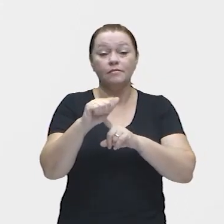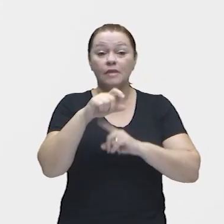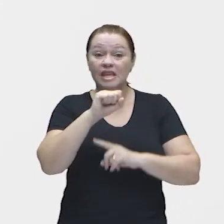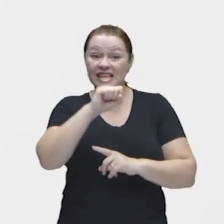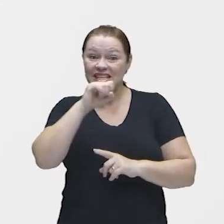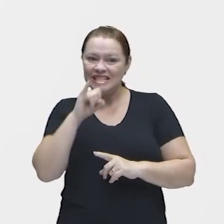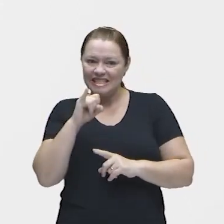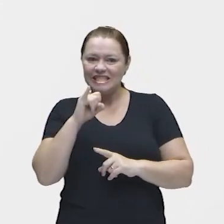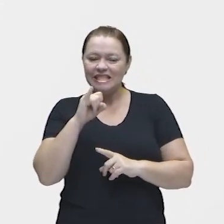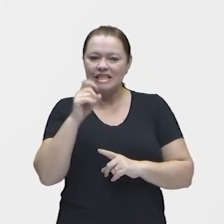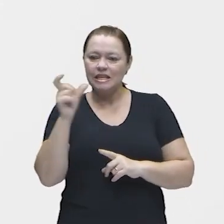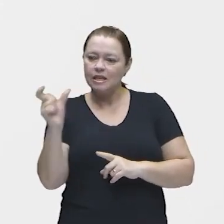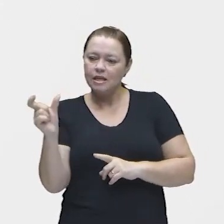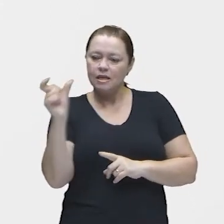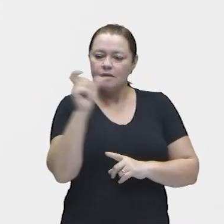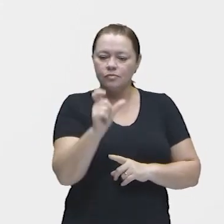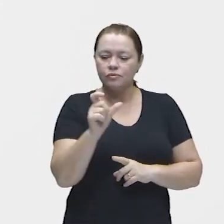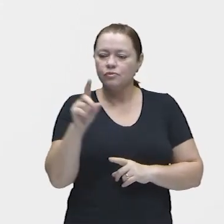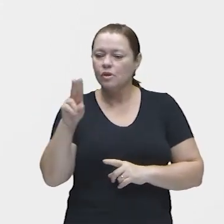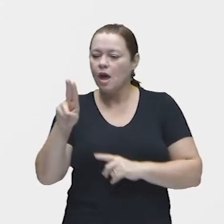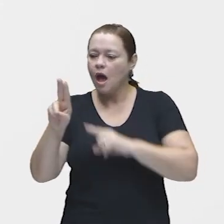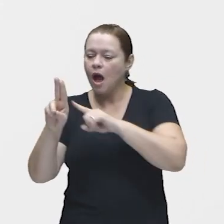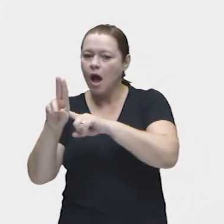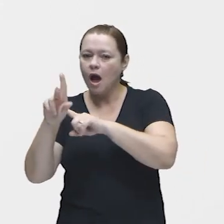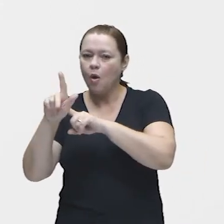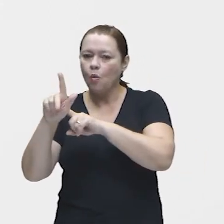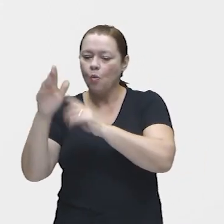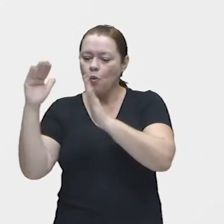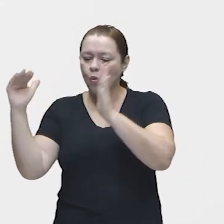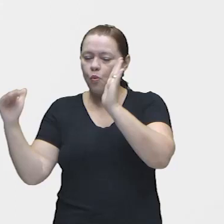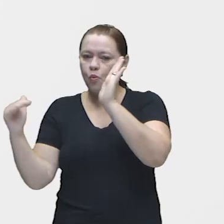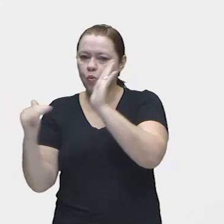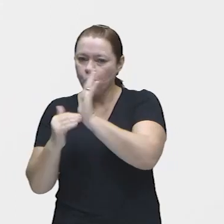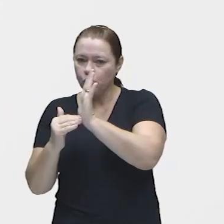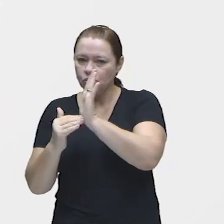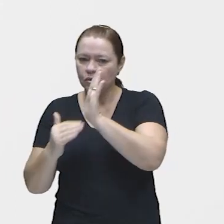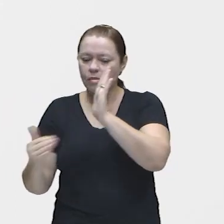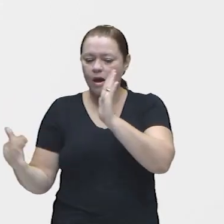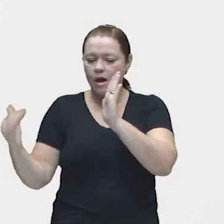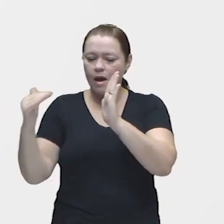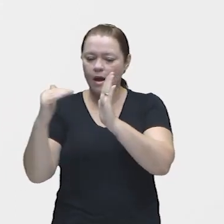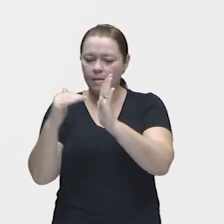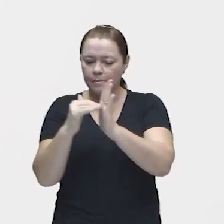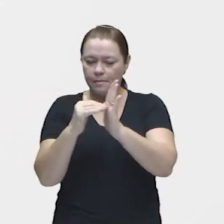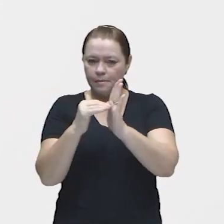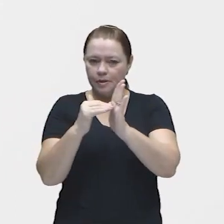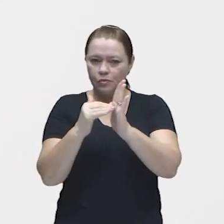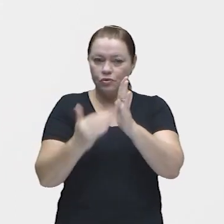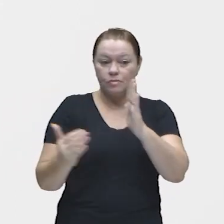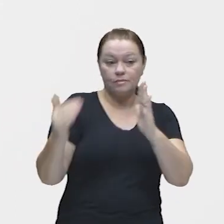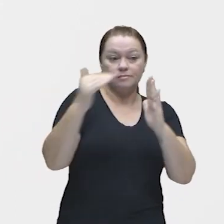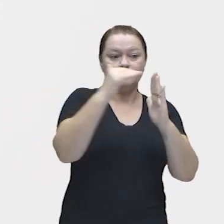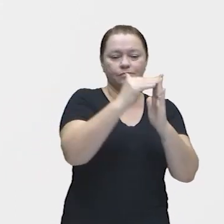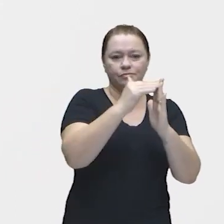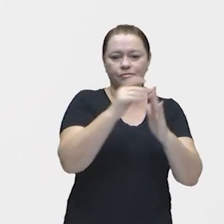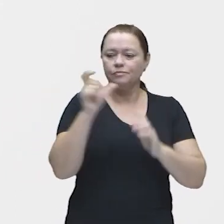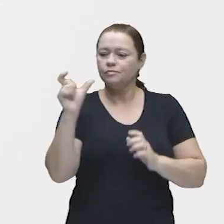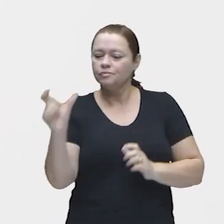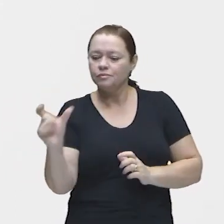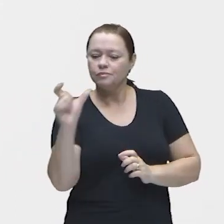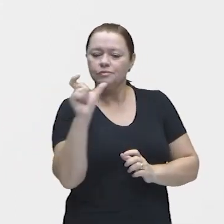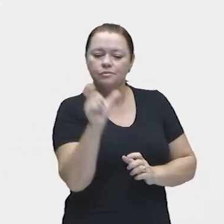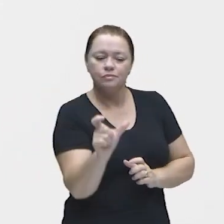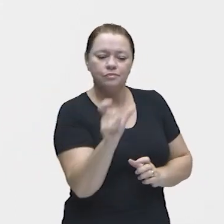a penúltima, o que é uma palavra penúltima? É a que vem antes